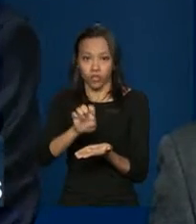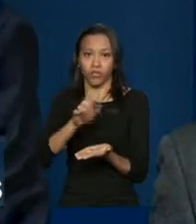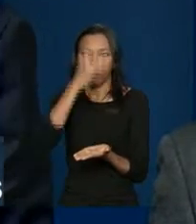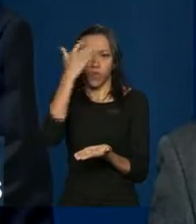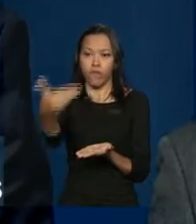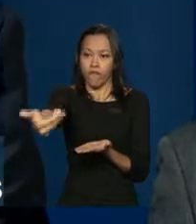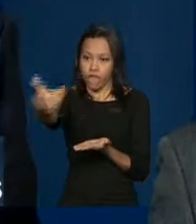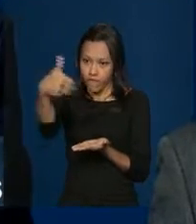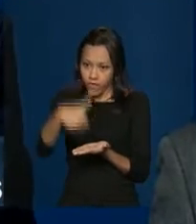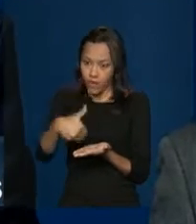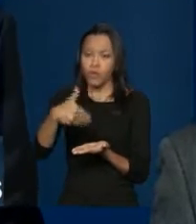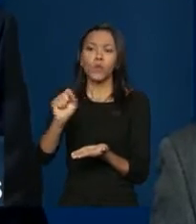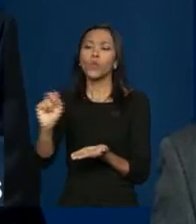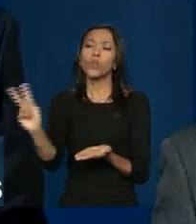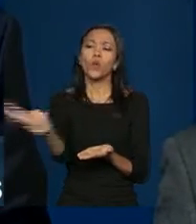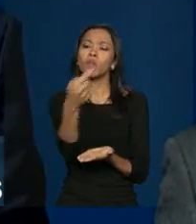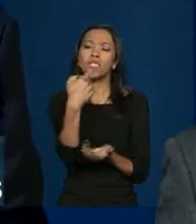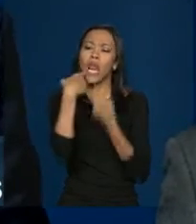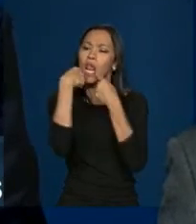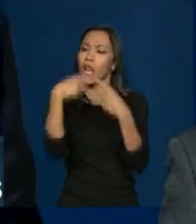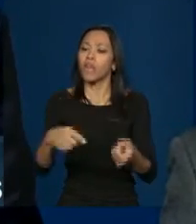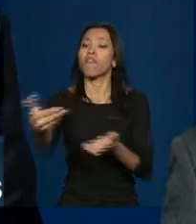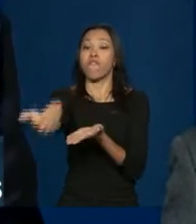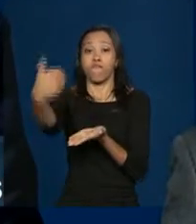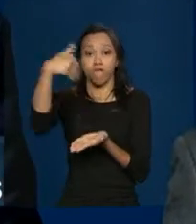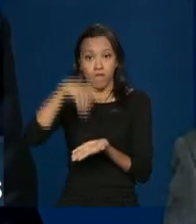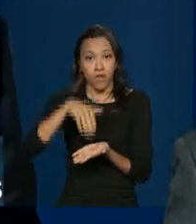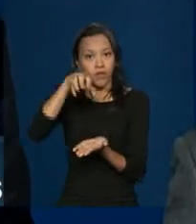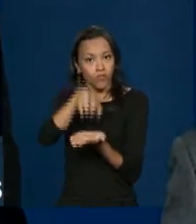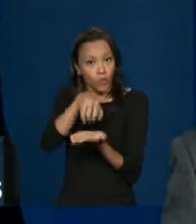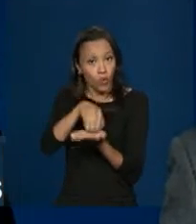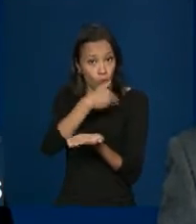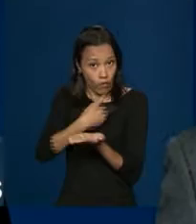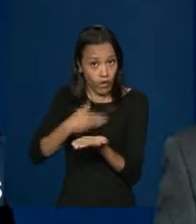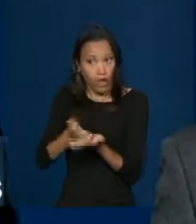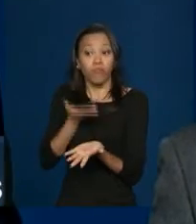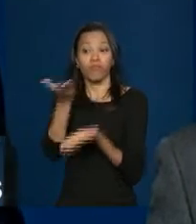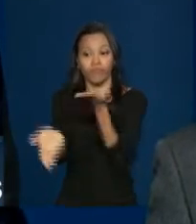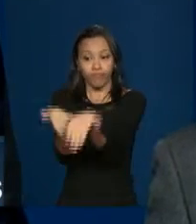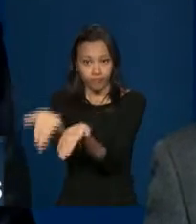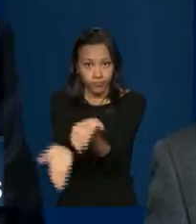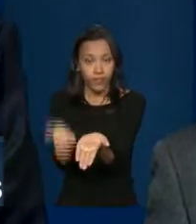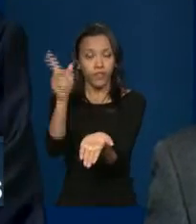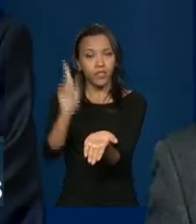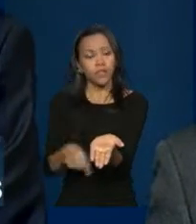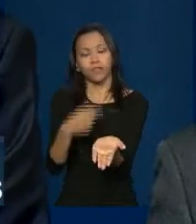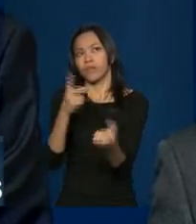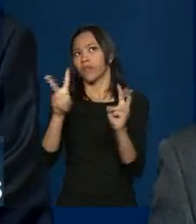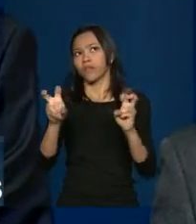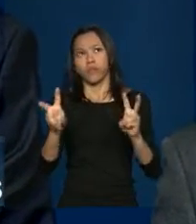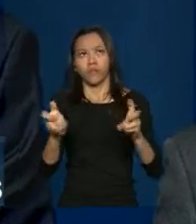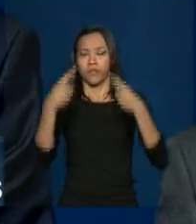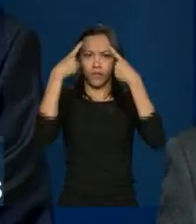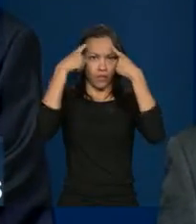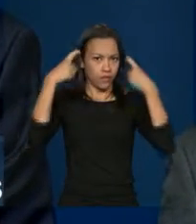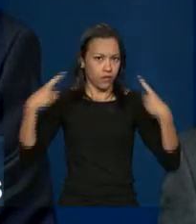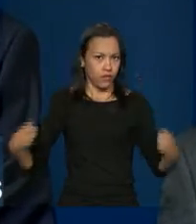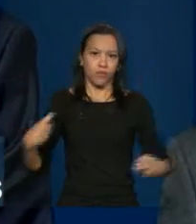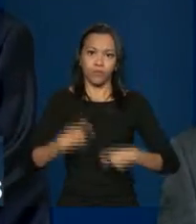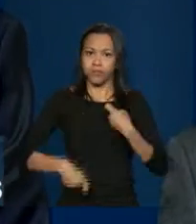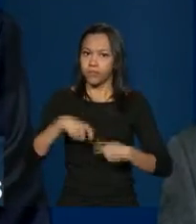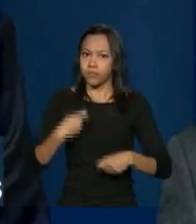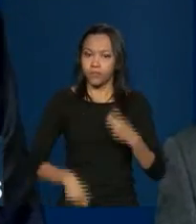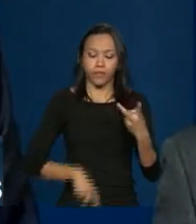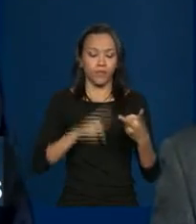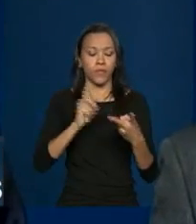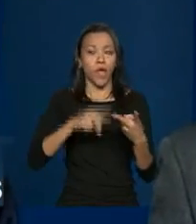endereçamento de casos tão sensíveis como esses que nós estamos lidando aqui, de exploração sexual, de adoção